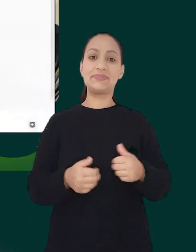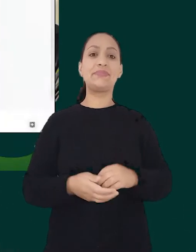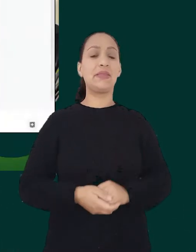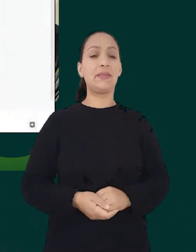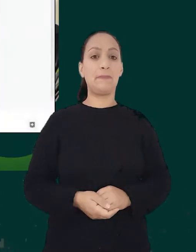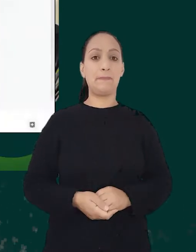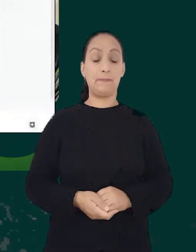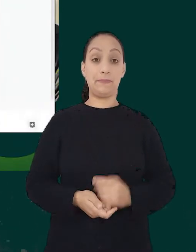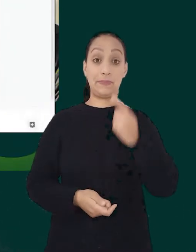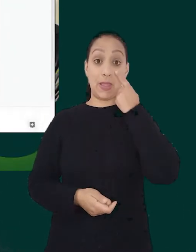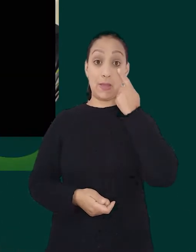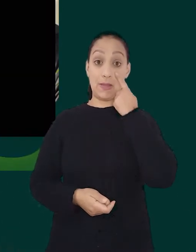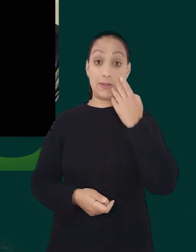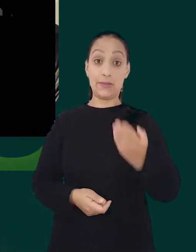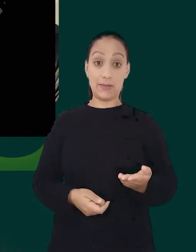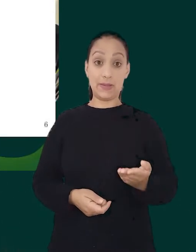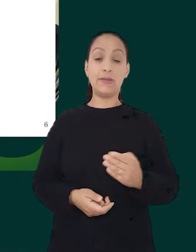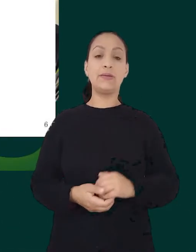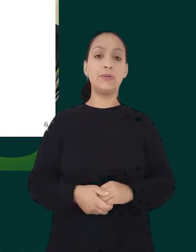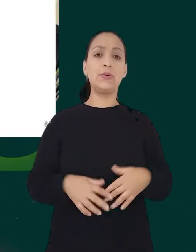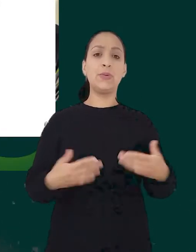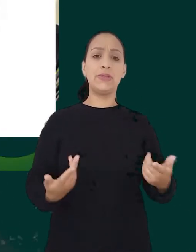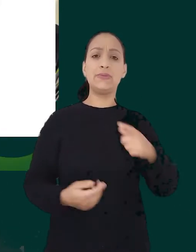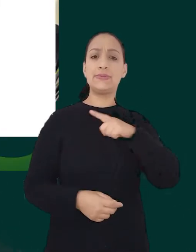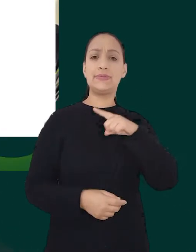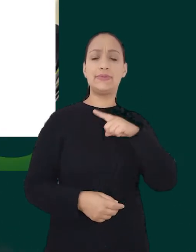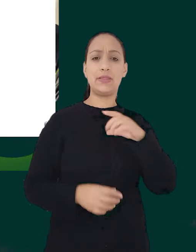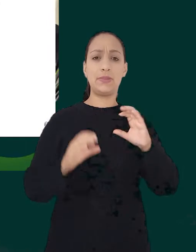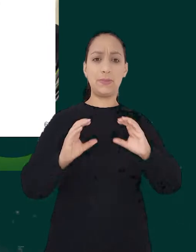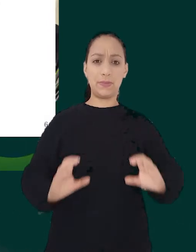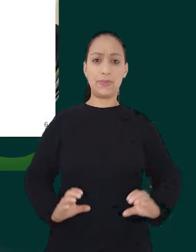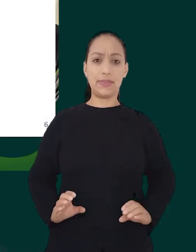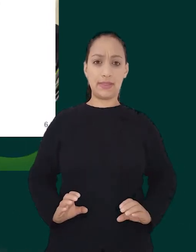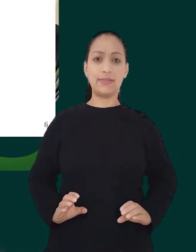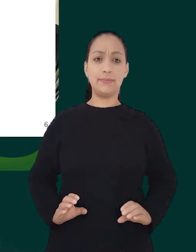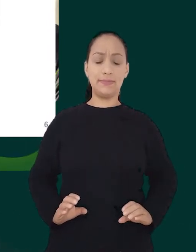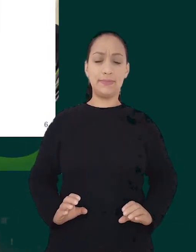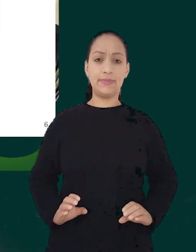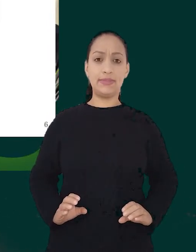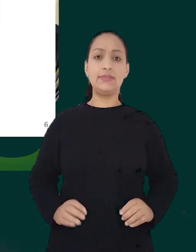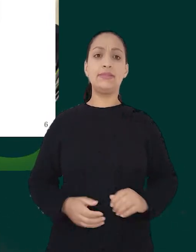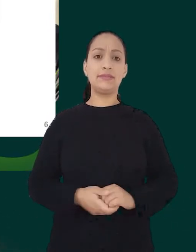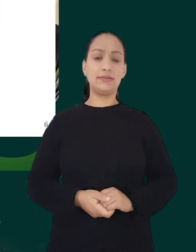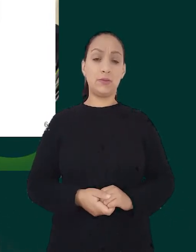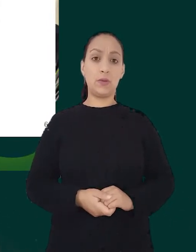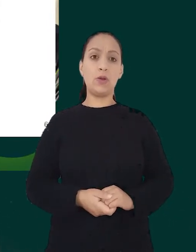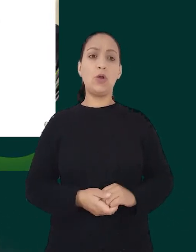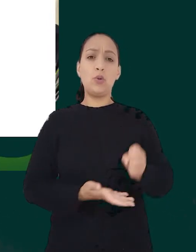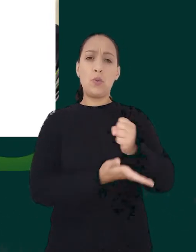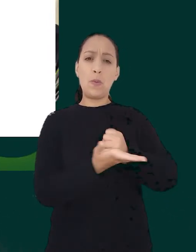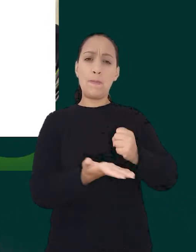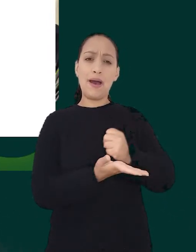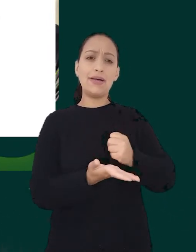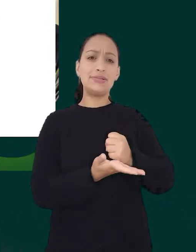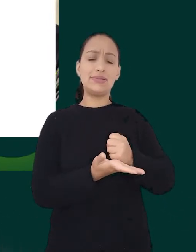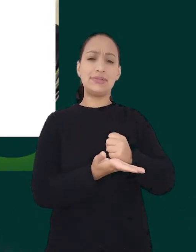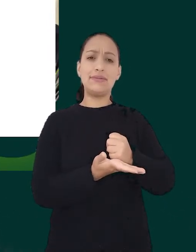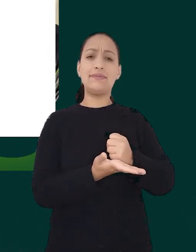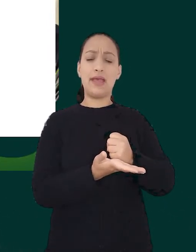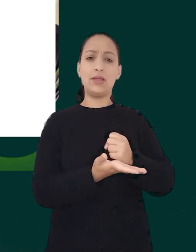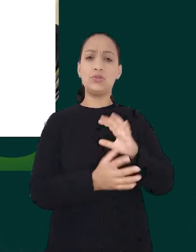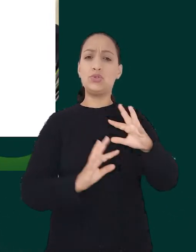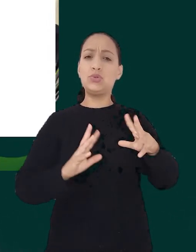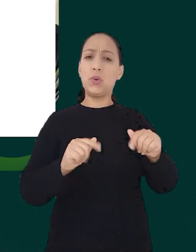Feito. Olhem só. Quando a gente tem, então, aquele comportamento, baseado em todas as vezes que a